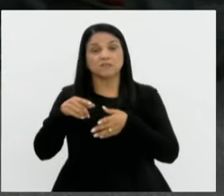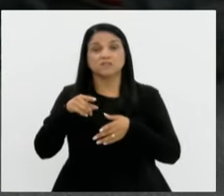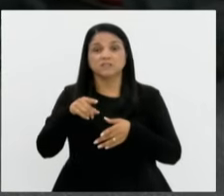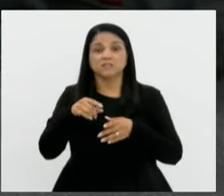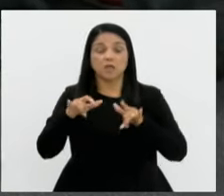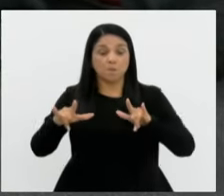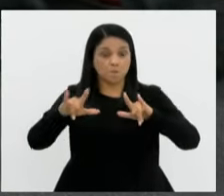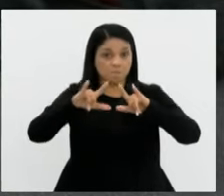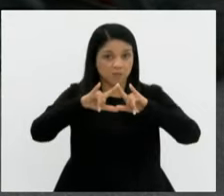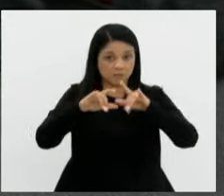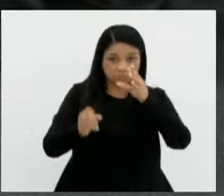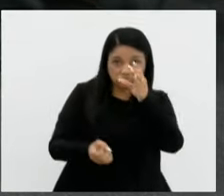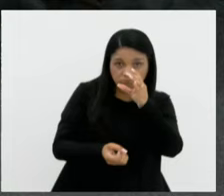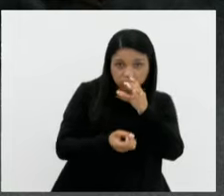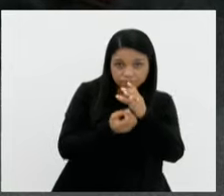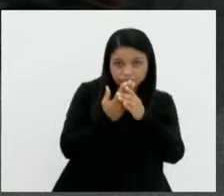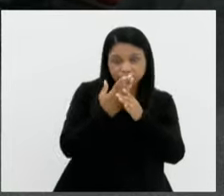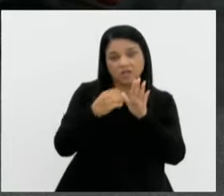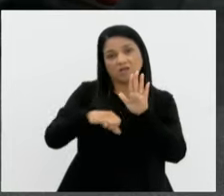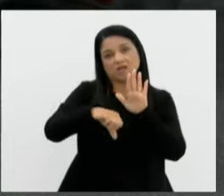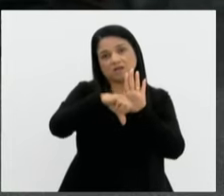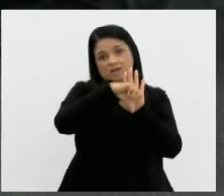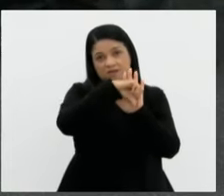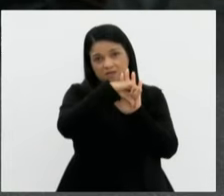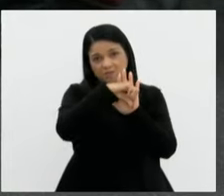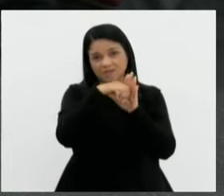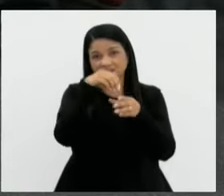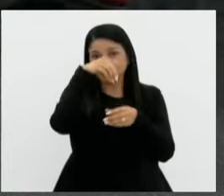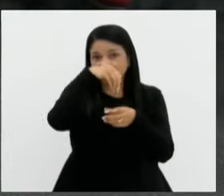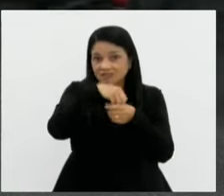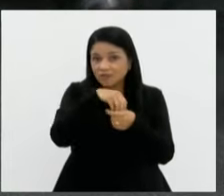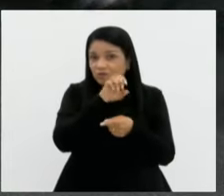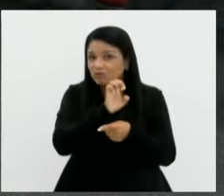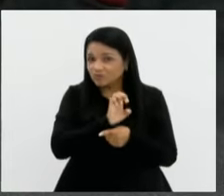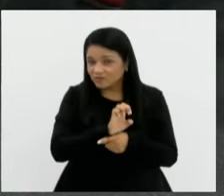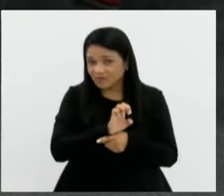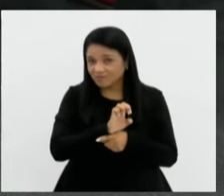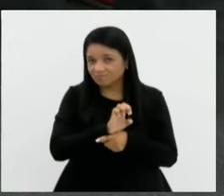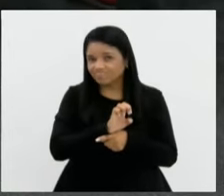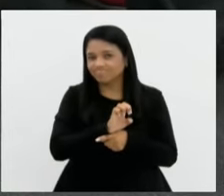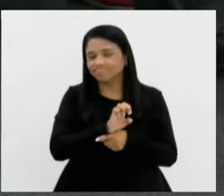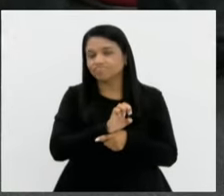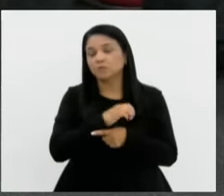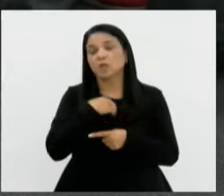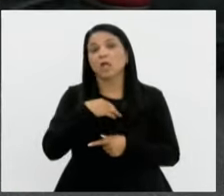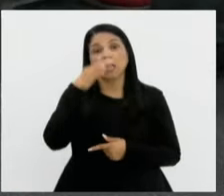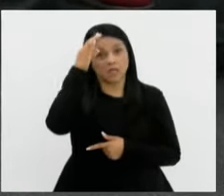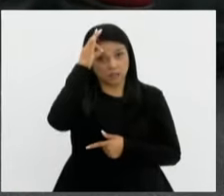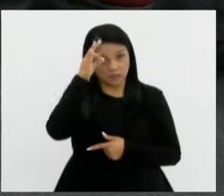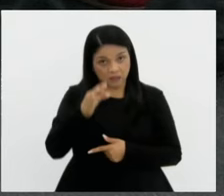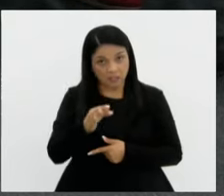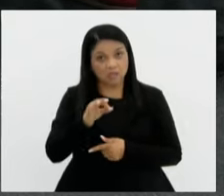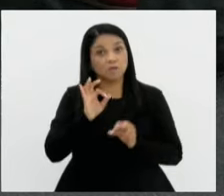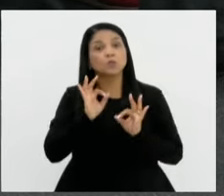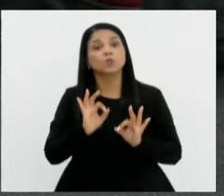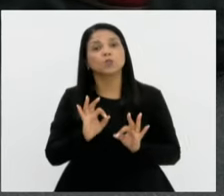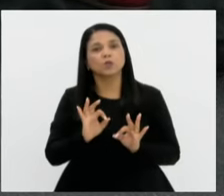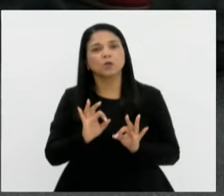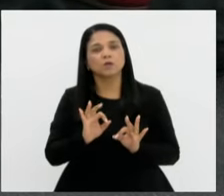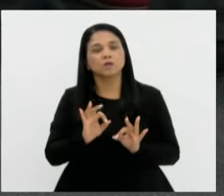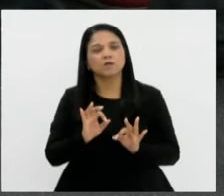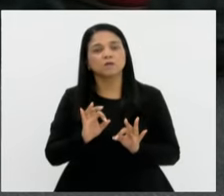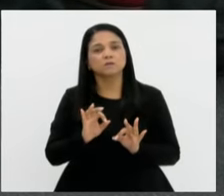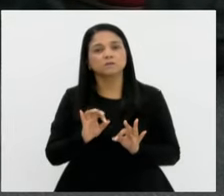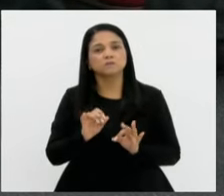práticas criminosas dentro do próprio Estado, me parece muito coerente entender que esses